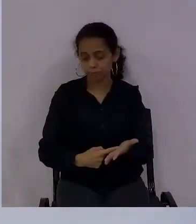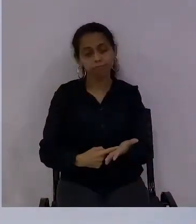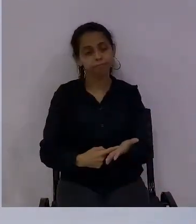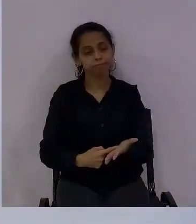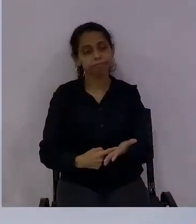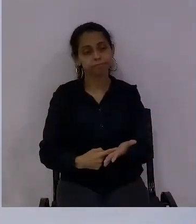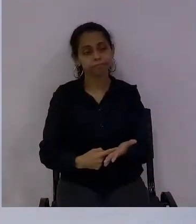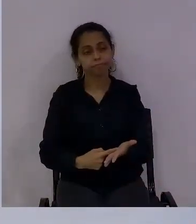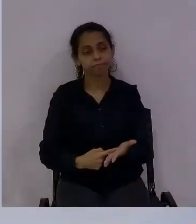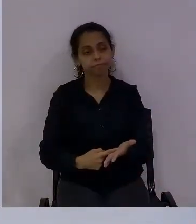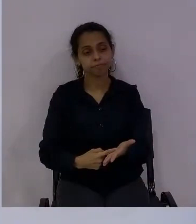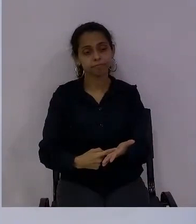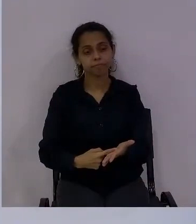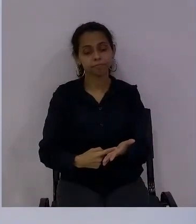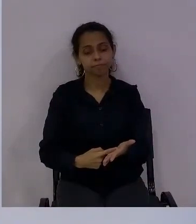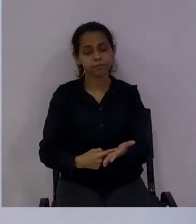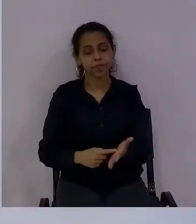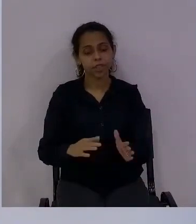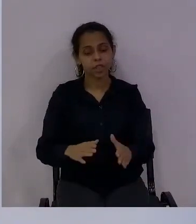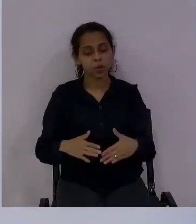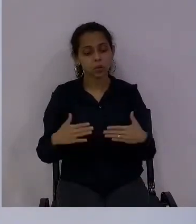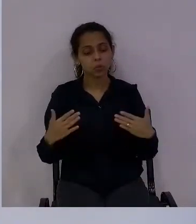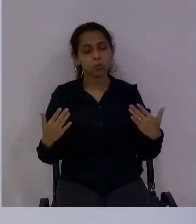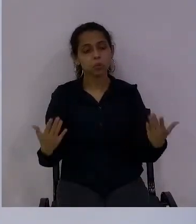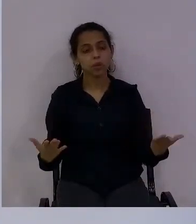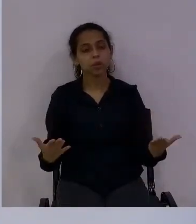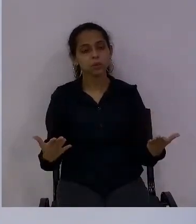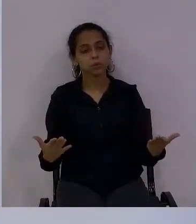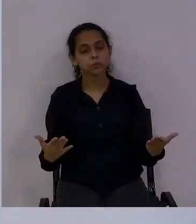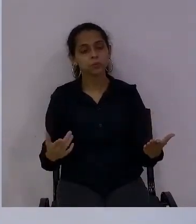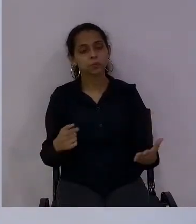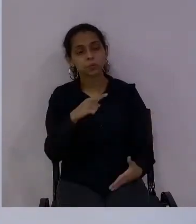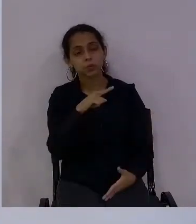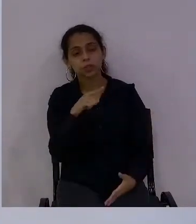Quando você puxa para si